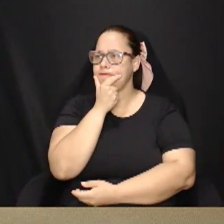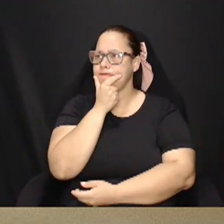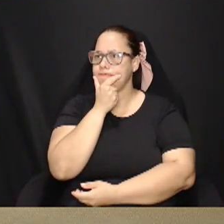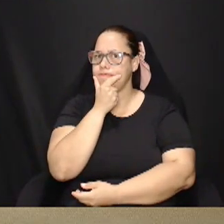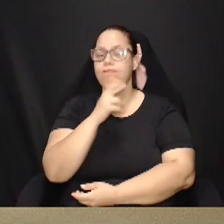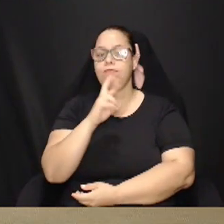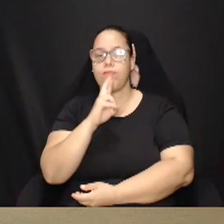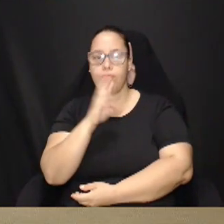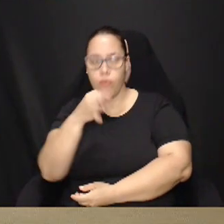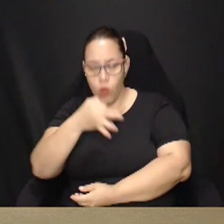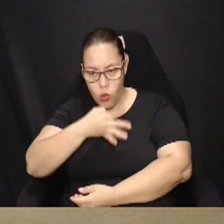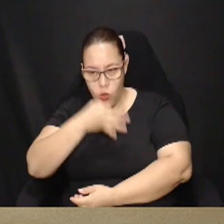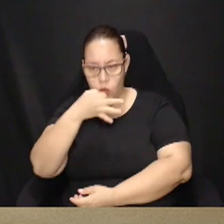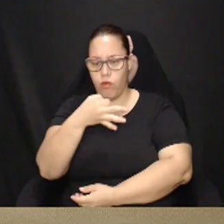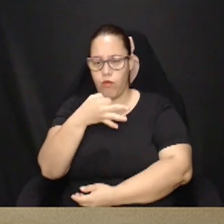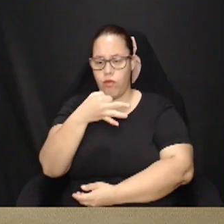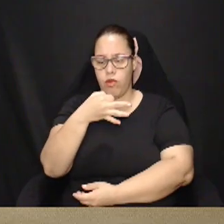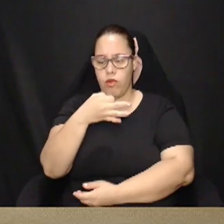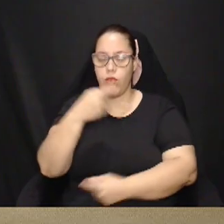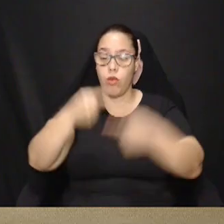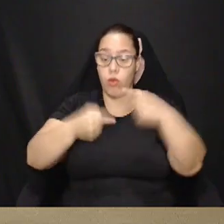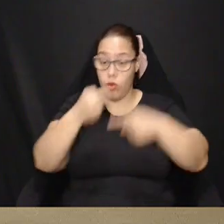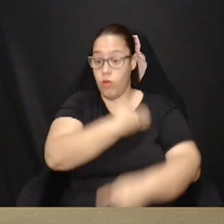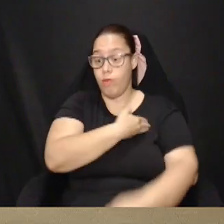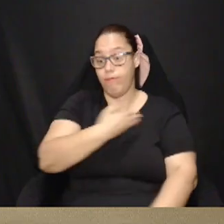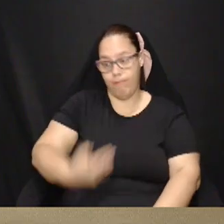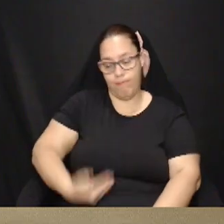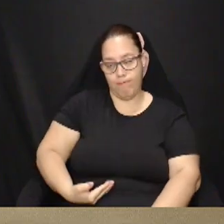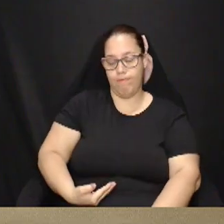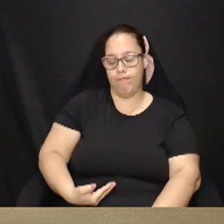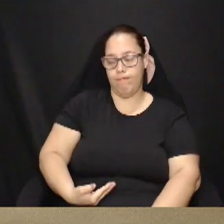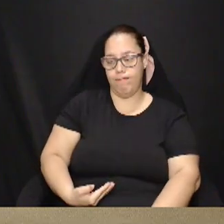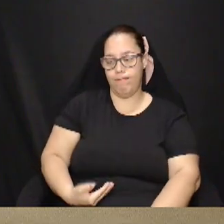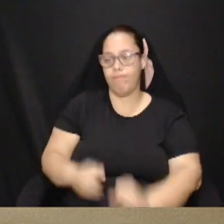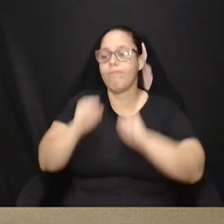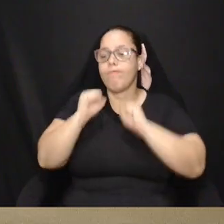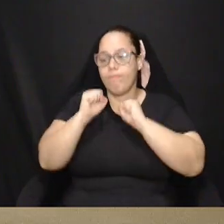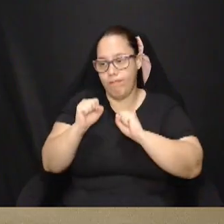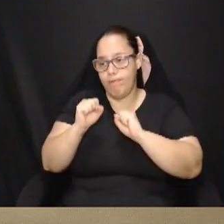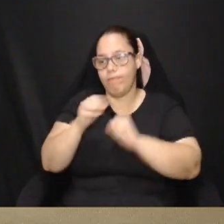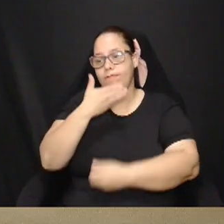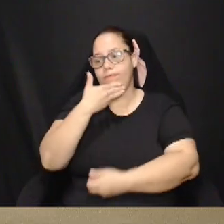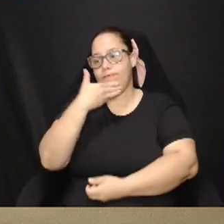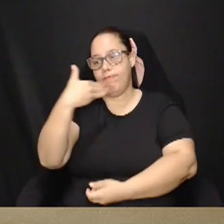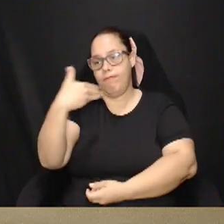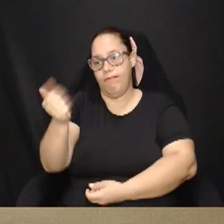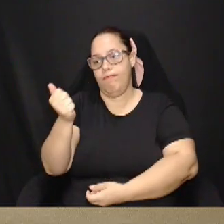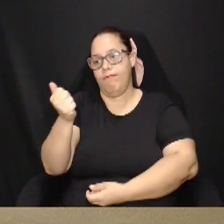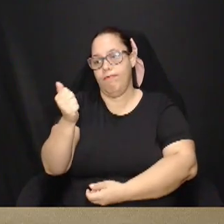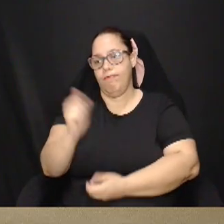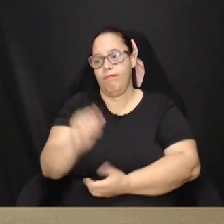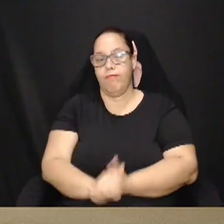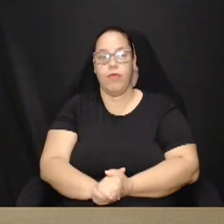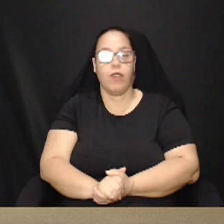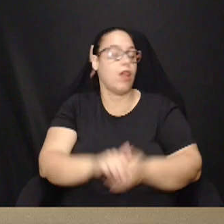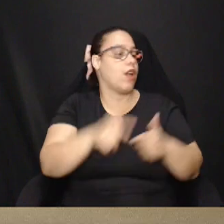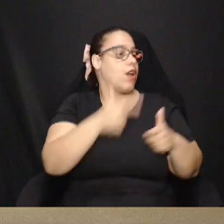sugestão, né, de política pública para que a gente possa melhorar essa questão. O problema é